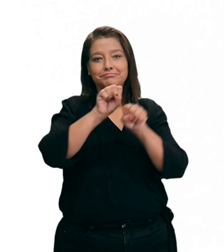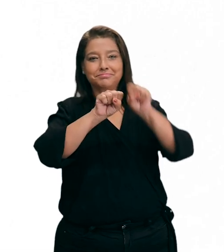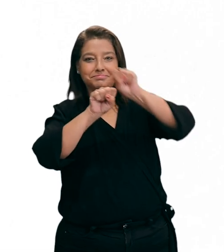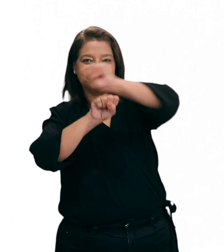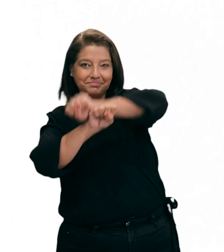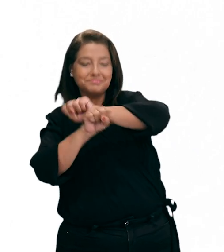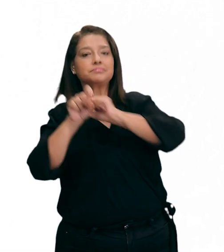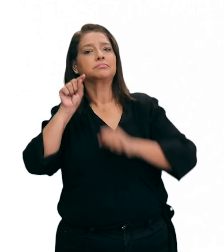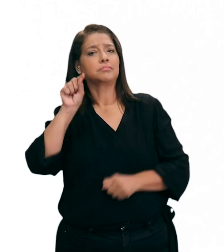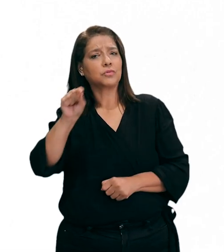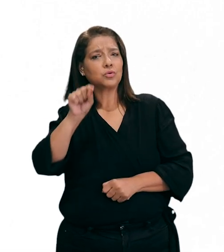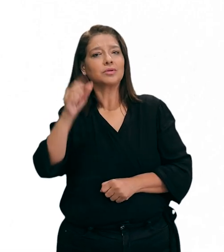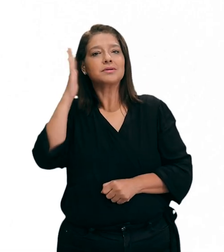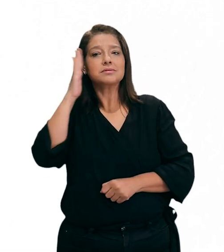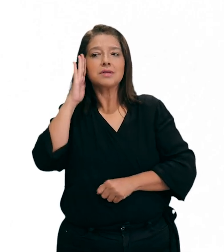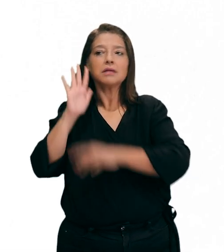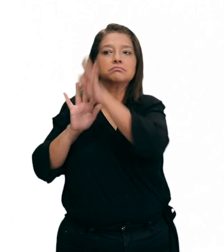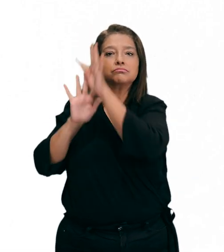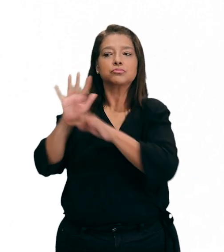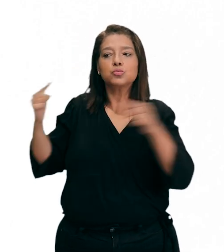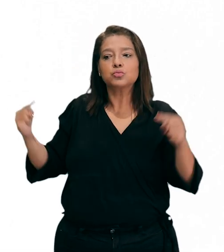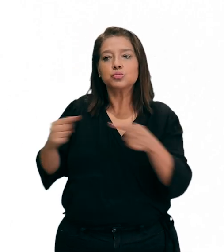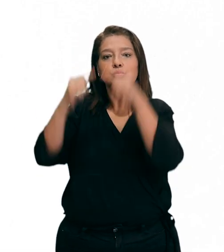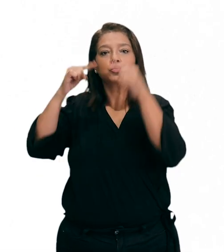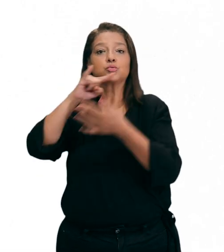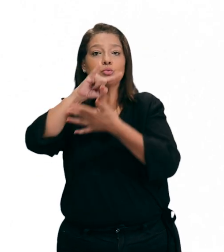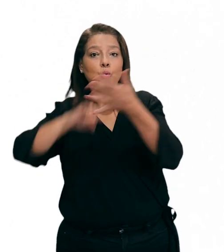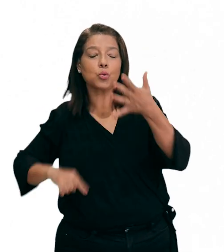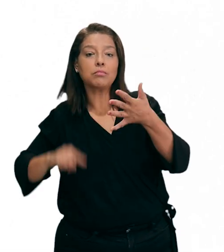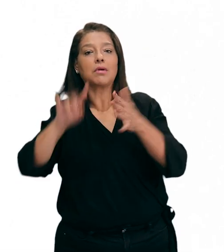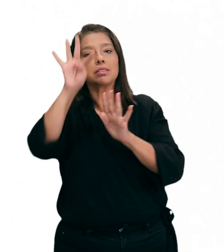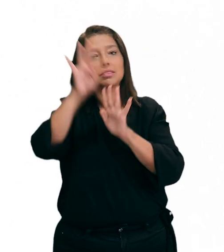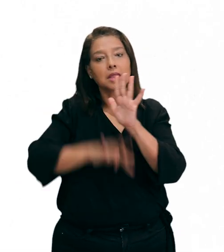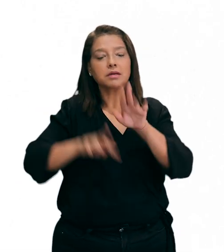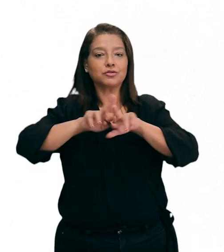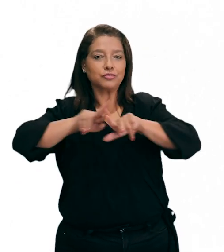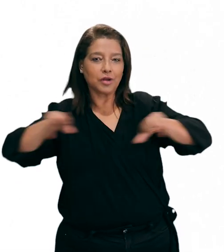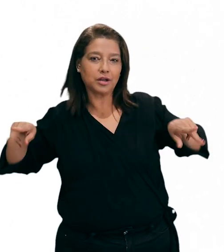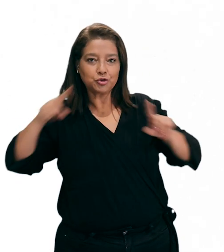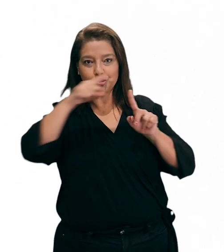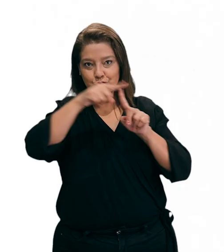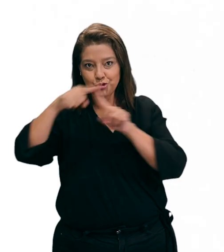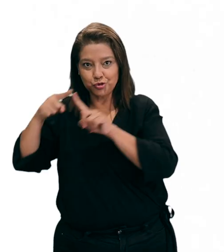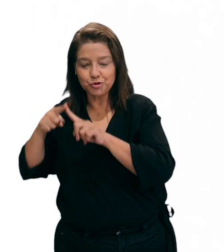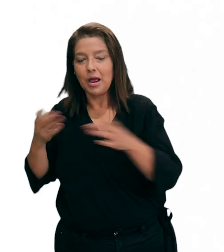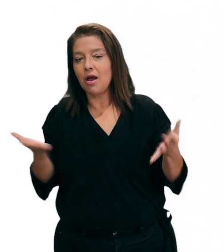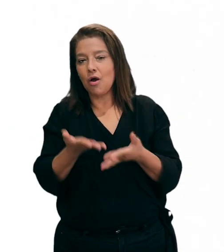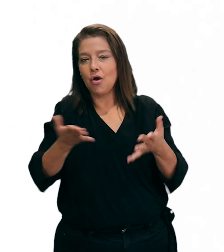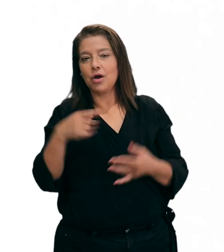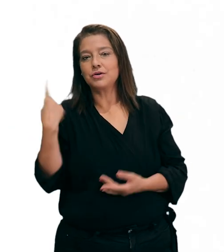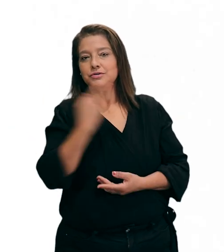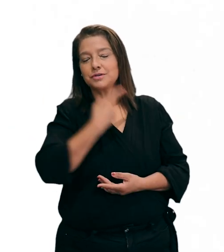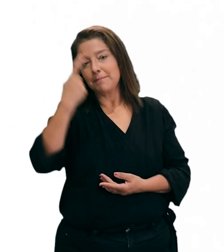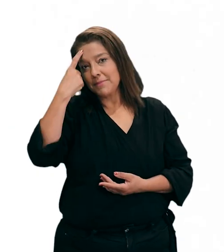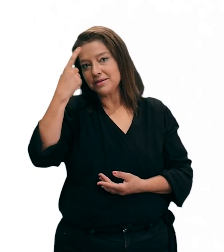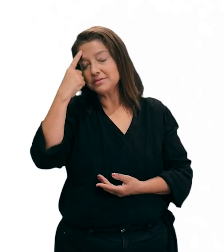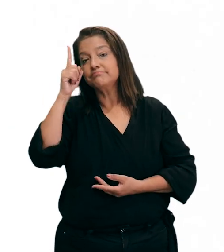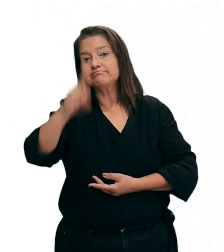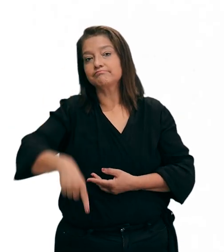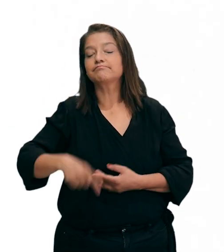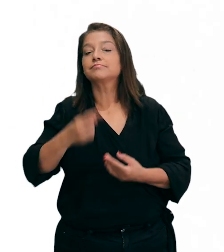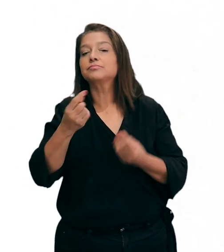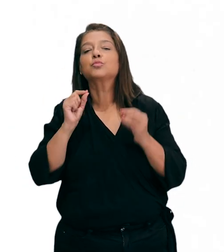identificar a finalidade de textos de diferentes gêneros. Vamos começar entendendo os conceitos básicos.